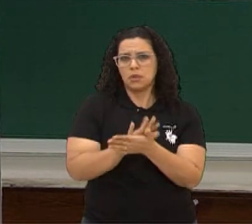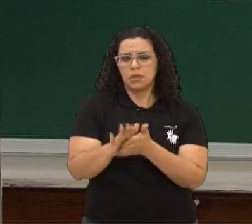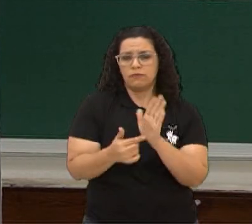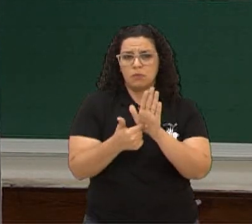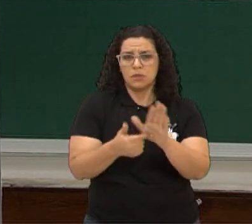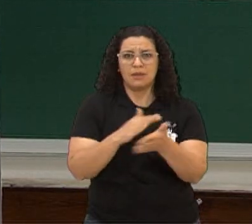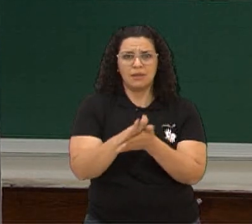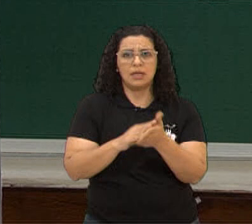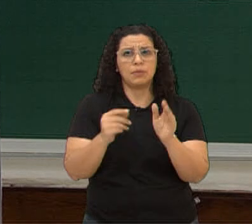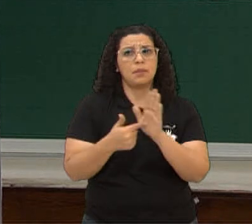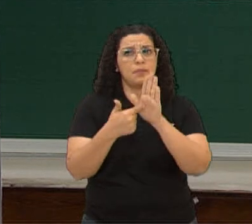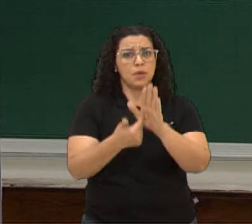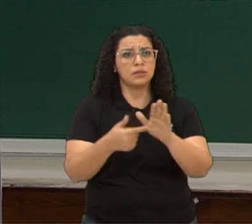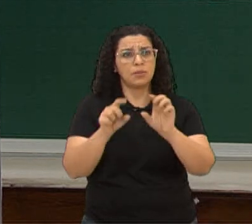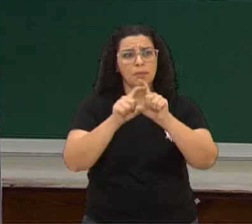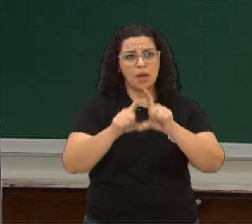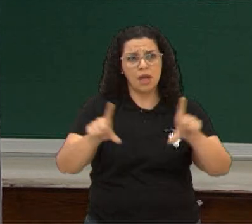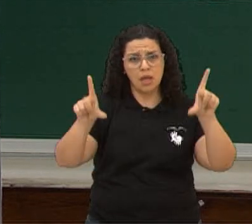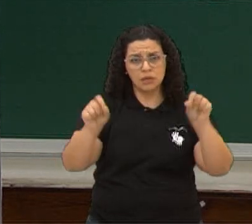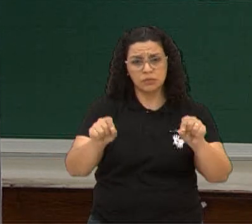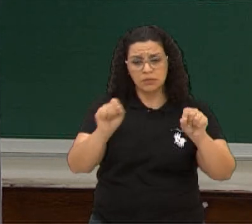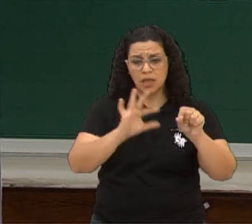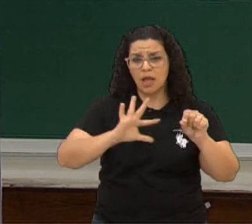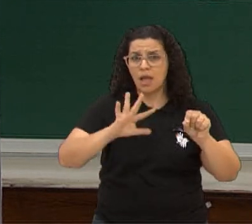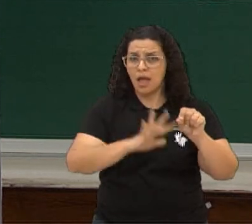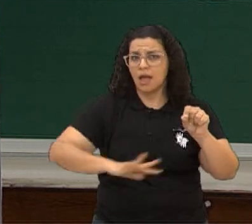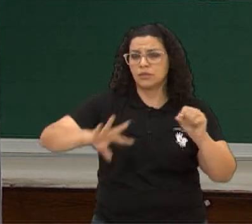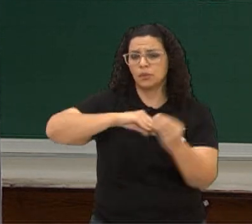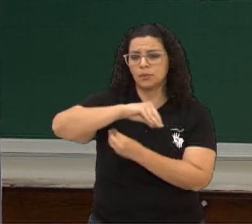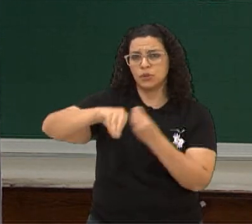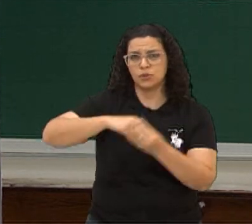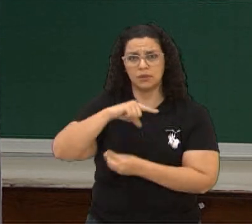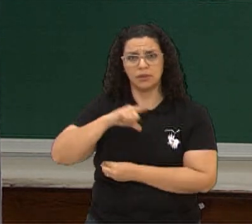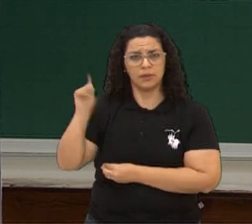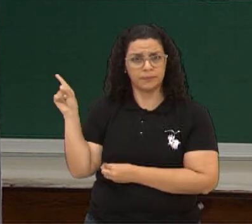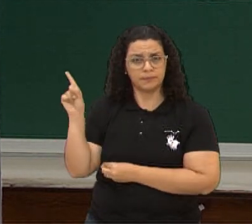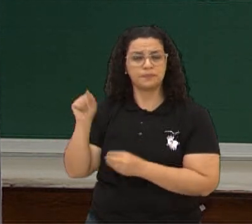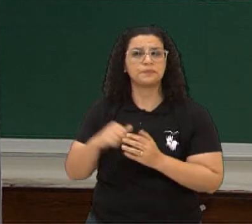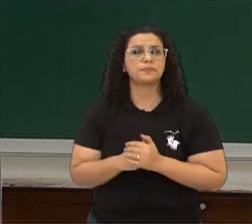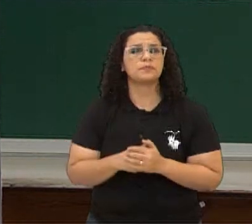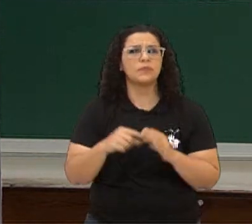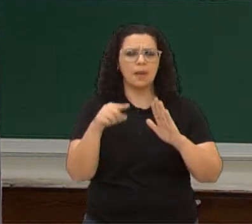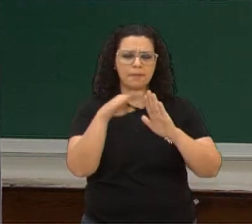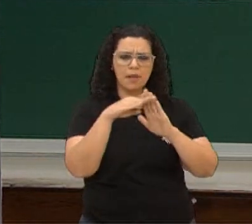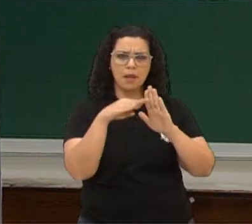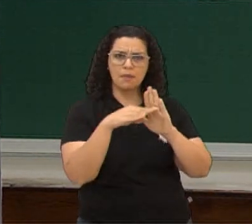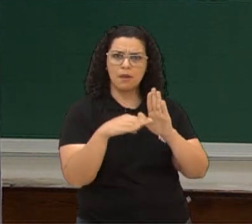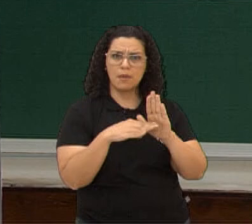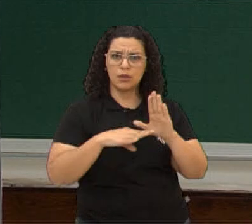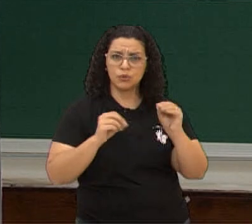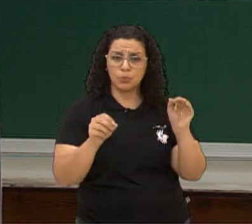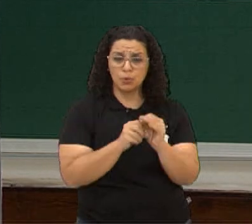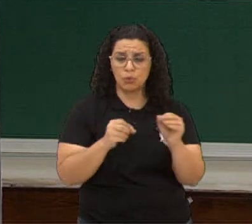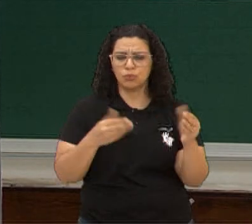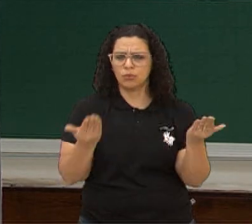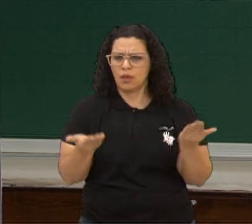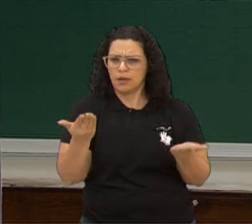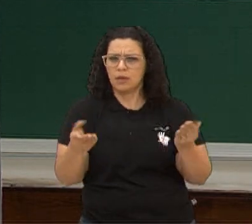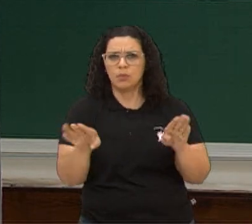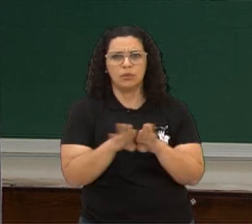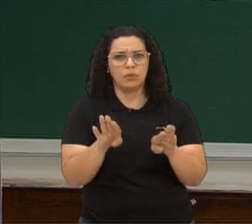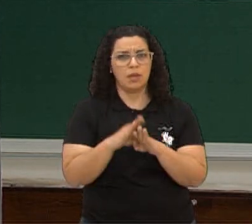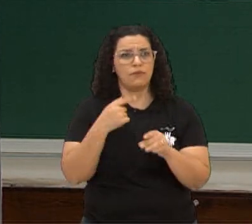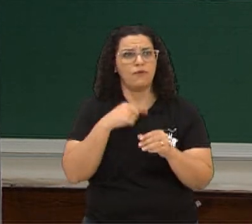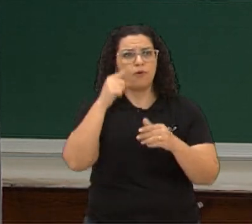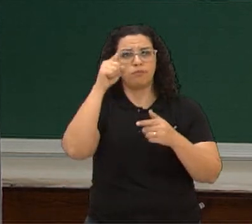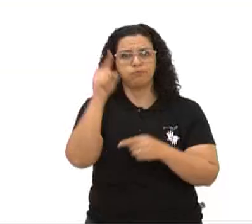para conseguir fazer a inscrição da reação global, certo? Uma vez que eu tenho tudo certinho aqui e balanceado as quantidades, eu